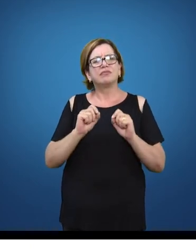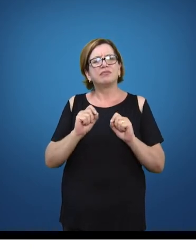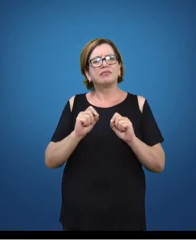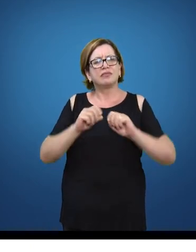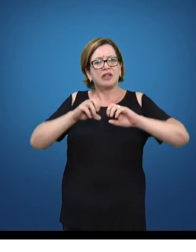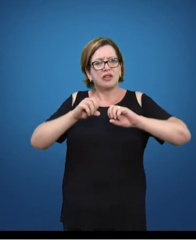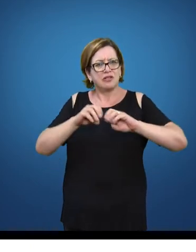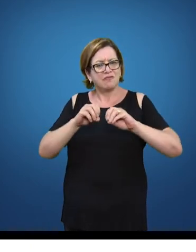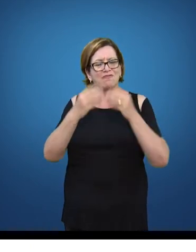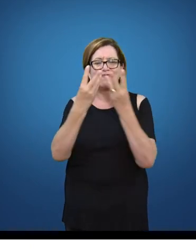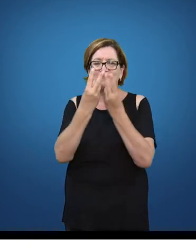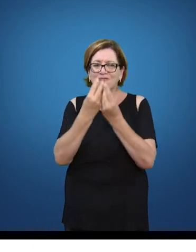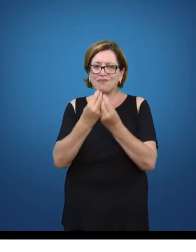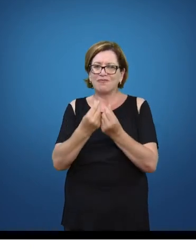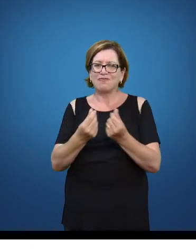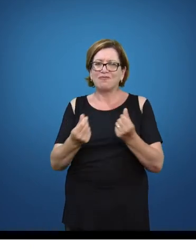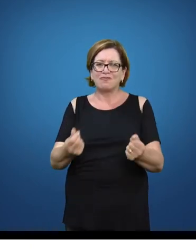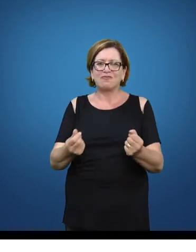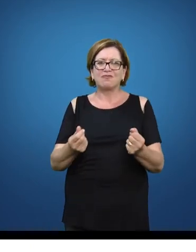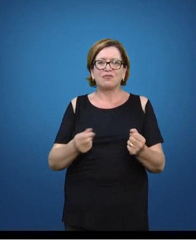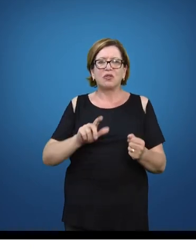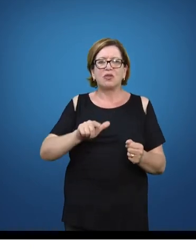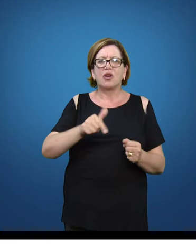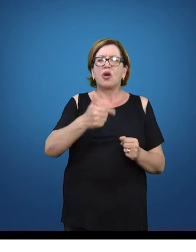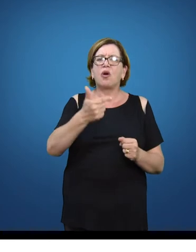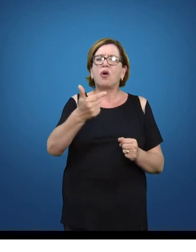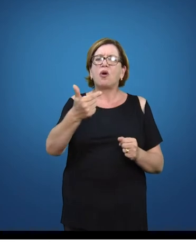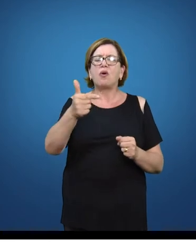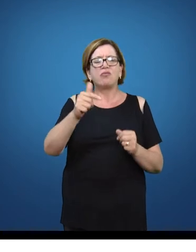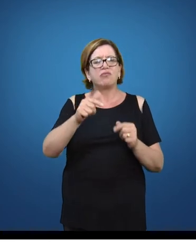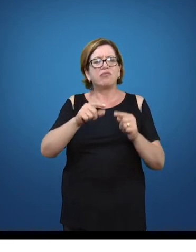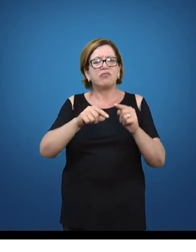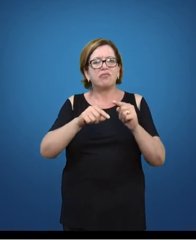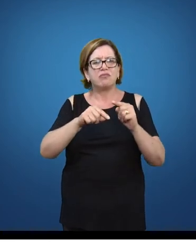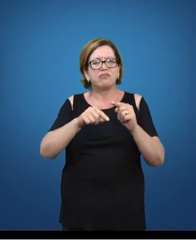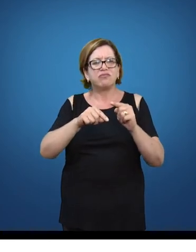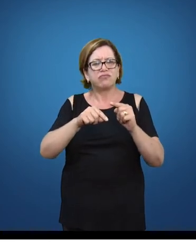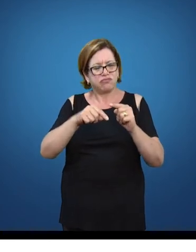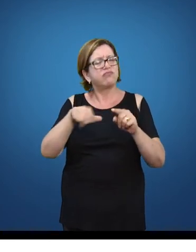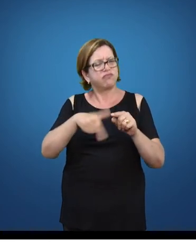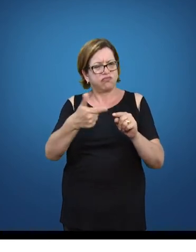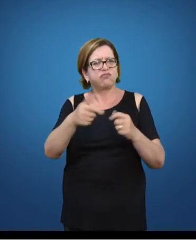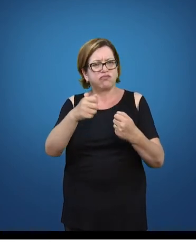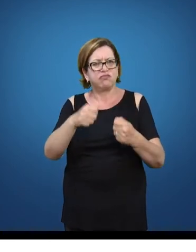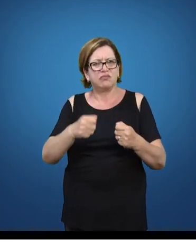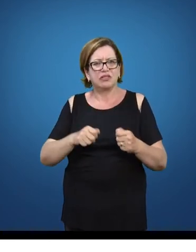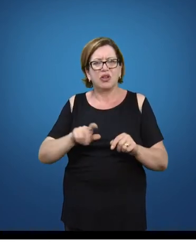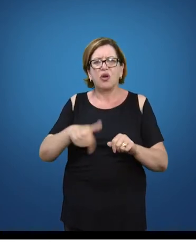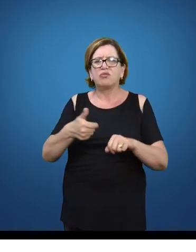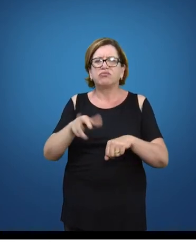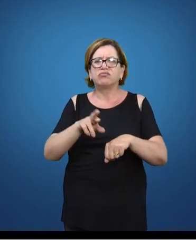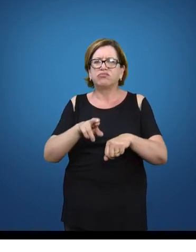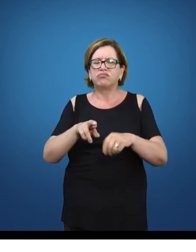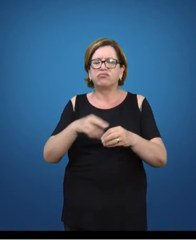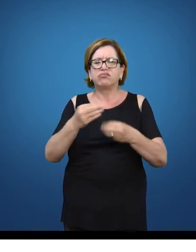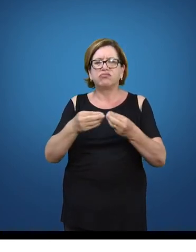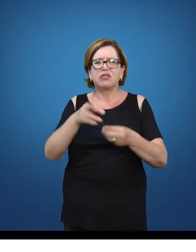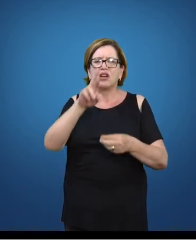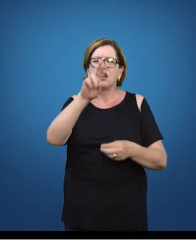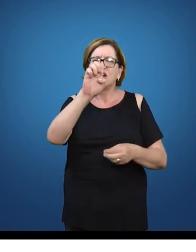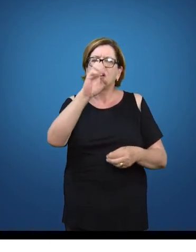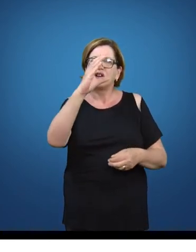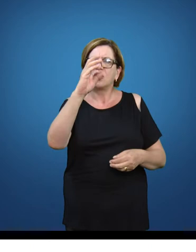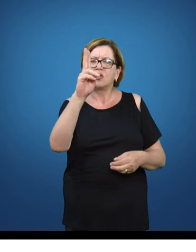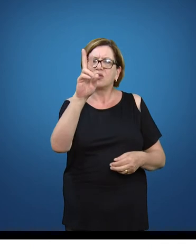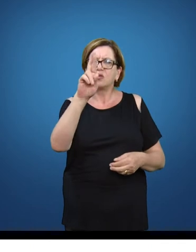educação de qualidade diz outros instrumentos os instrumentos outros recursos necessita se